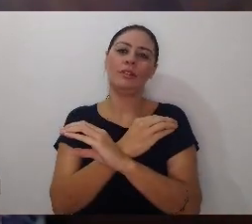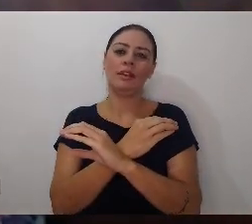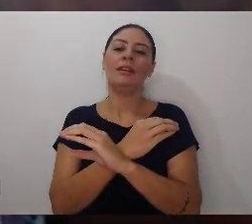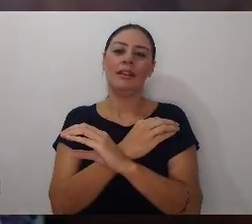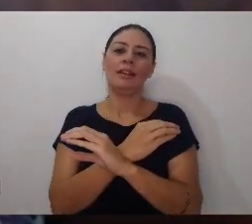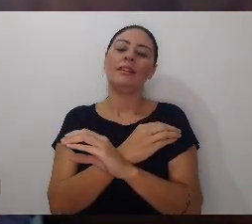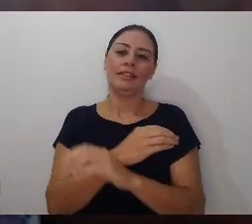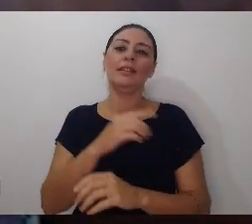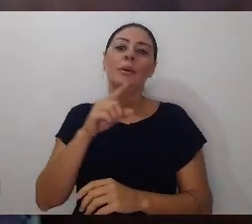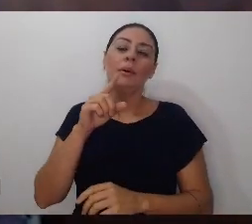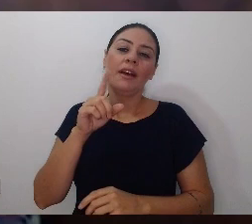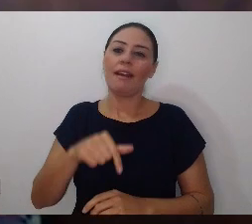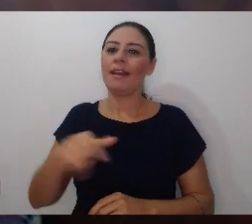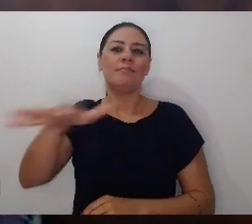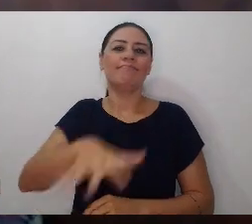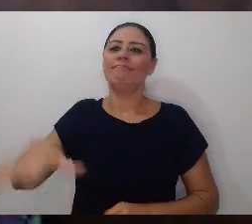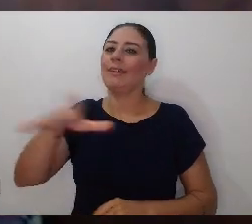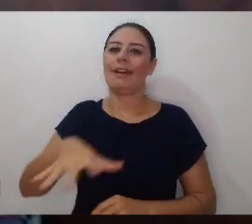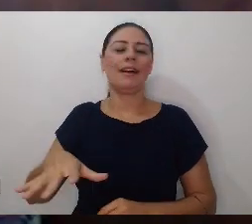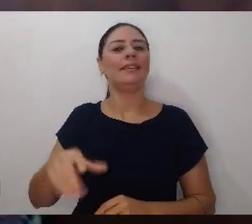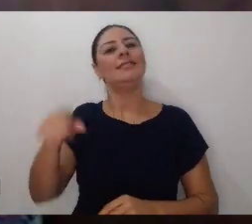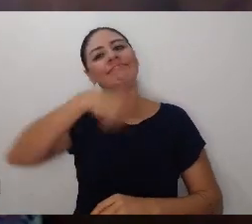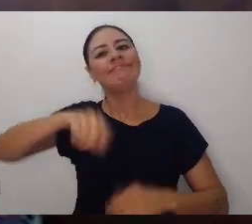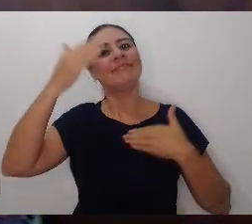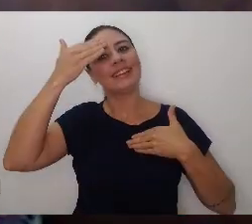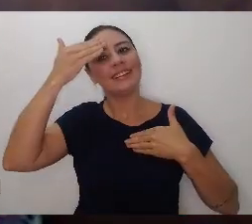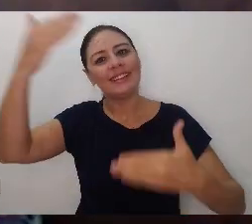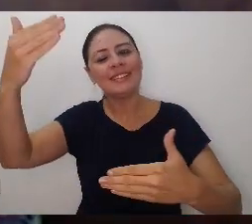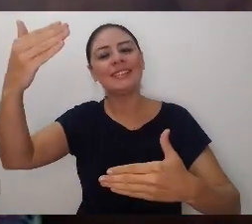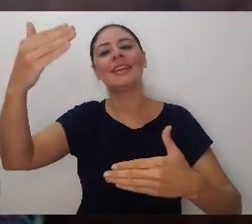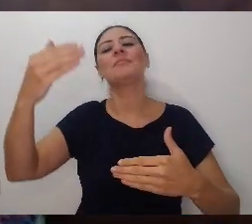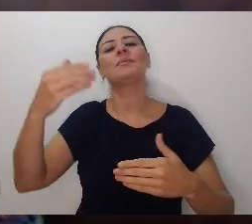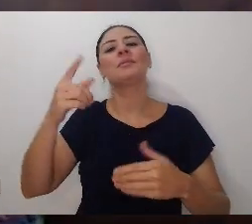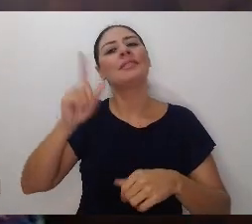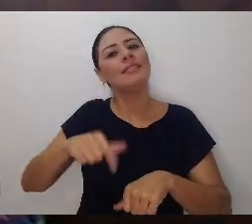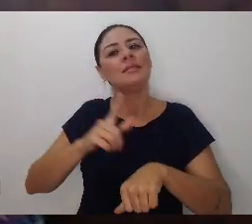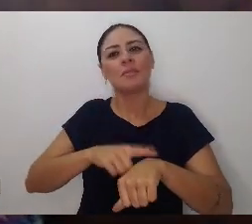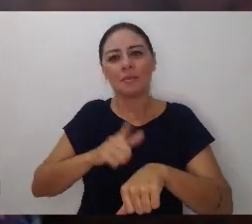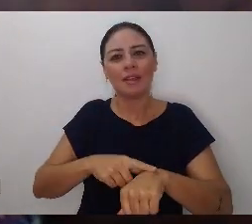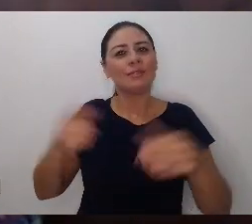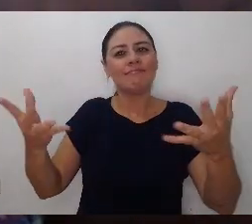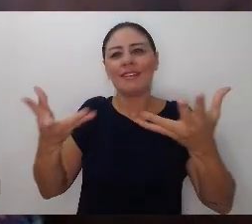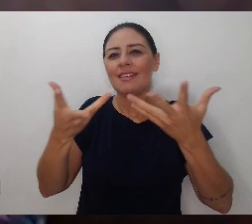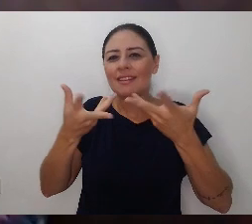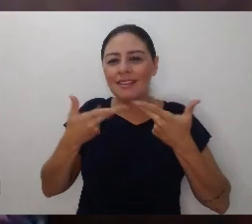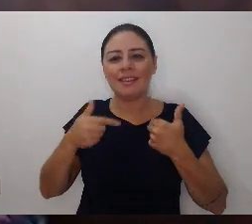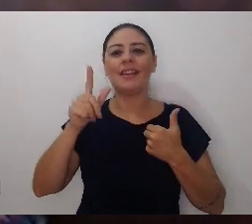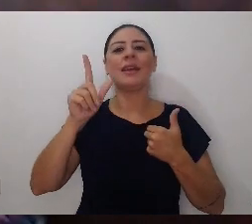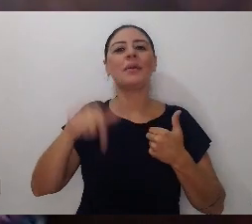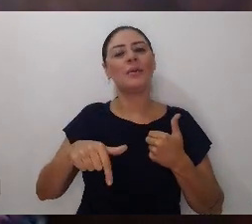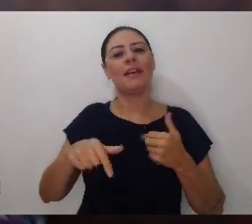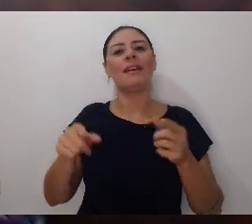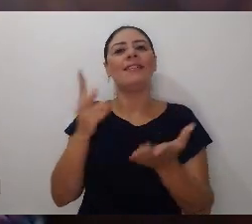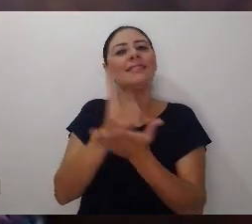né? E aí é fundamental, né, em todas as suas áreas. E nós te agradecemos muito, que seja um momento muito